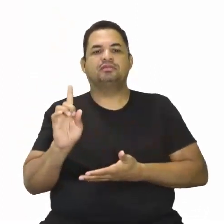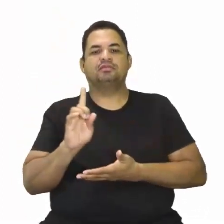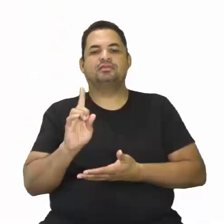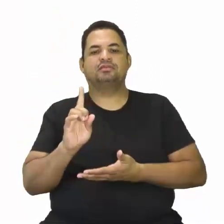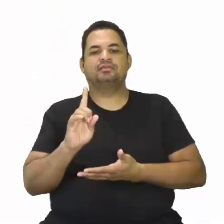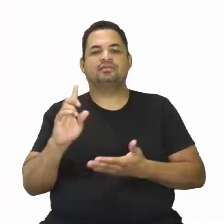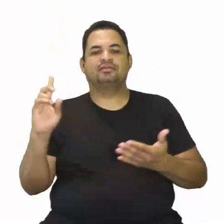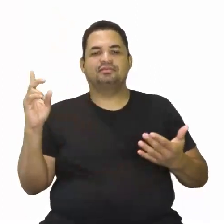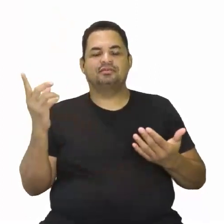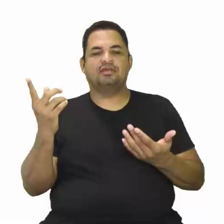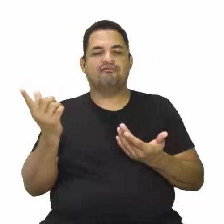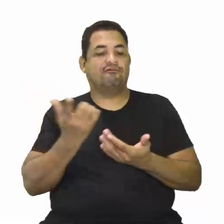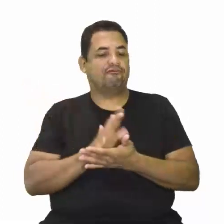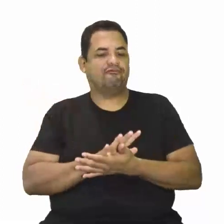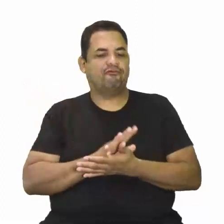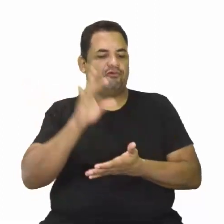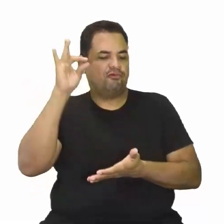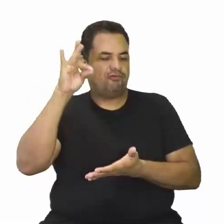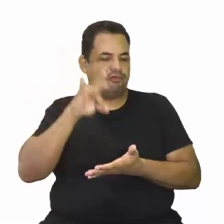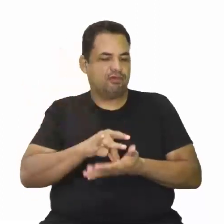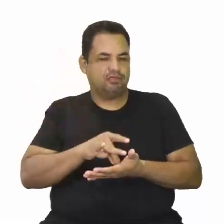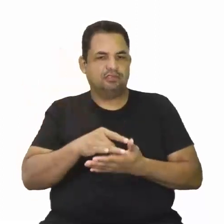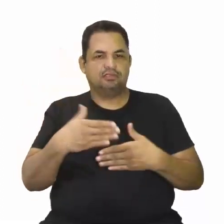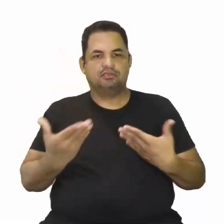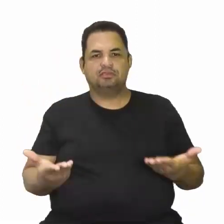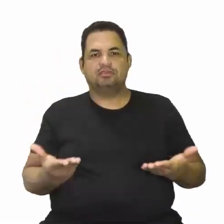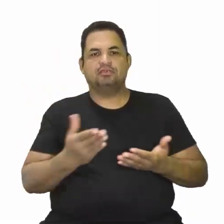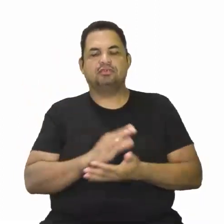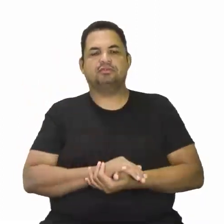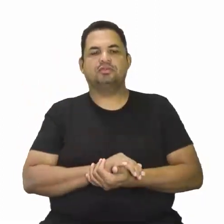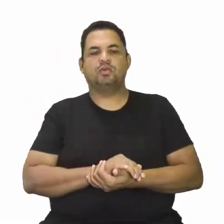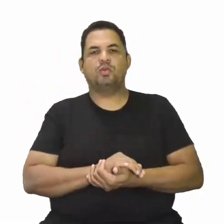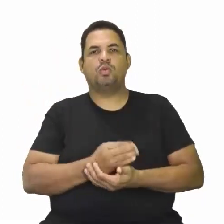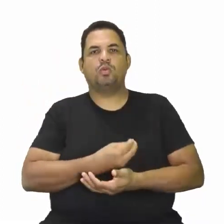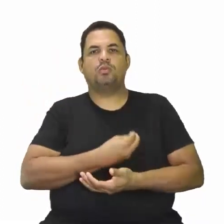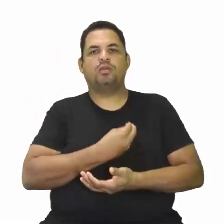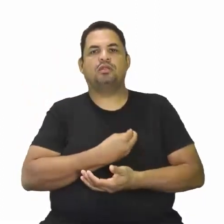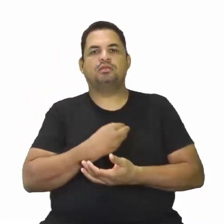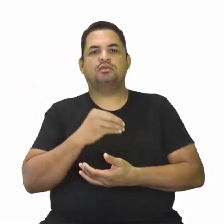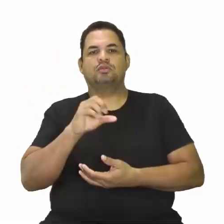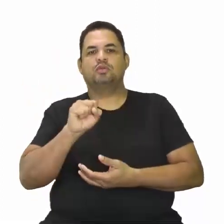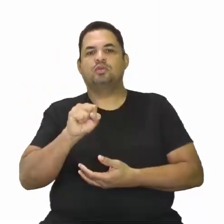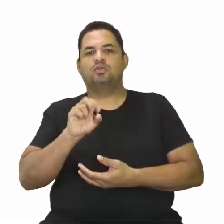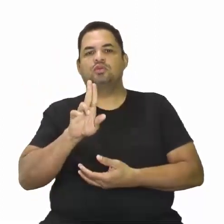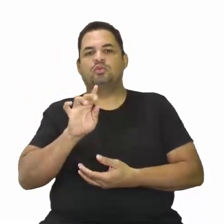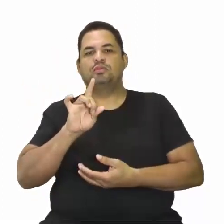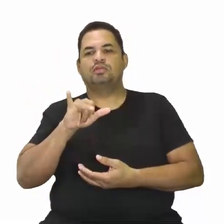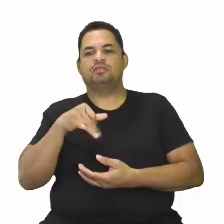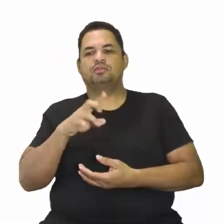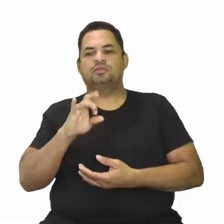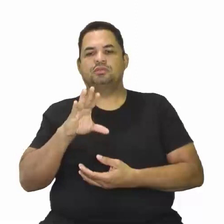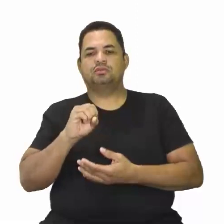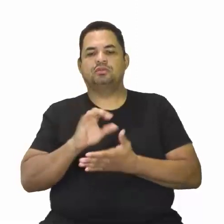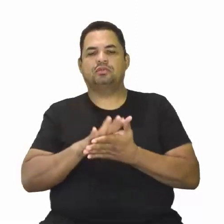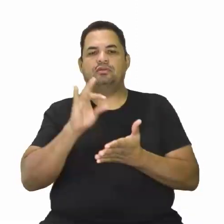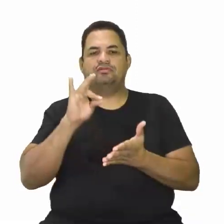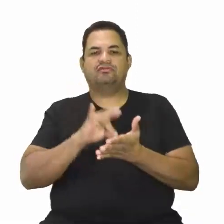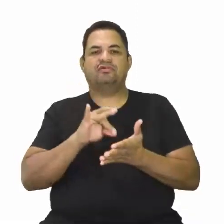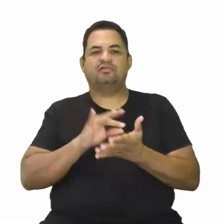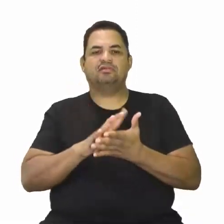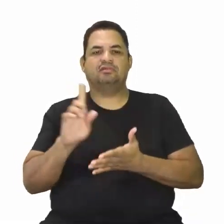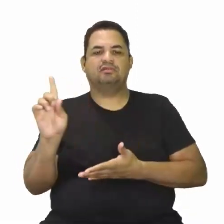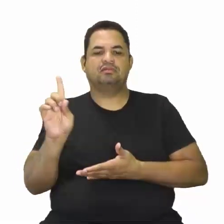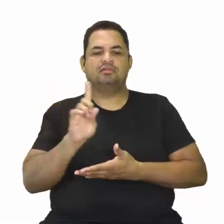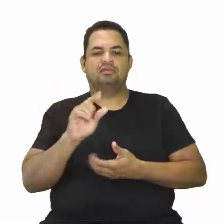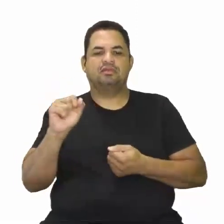foram concretizadas. O presente do subjuntivo, como eu já disse, é um fato não realizado